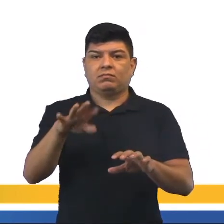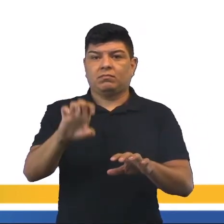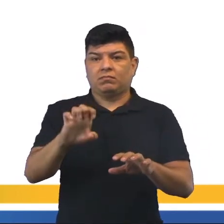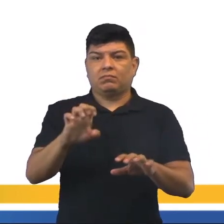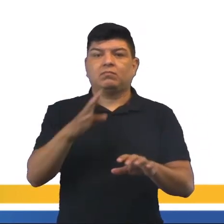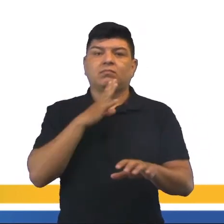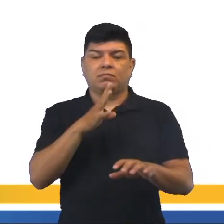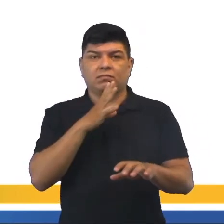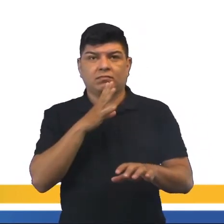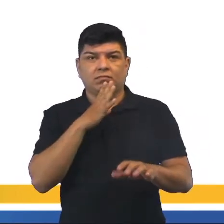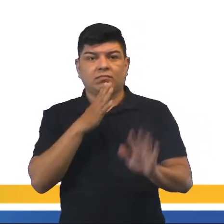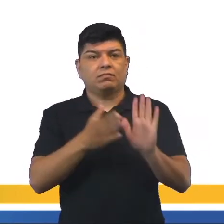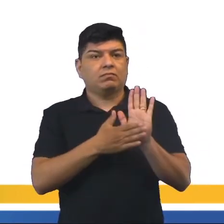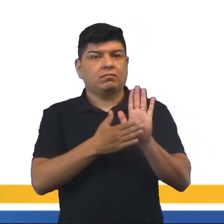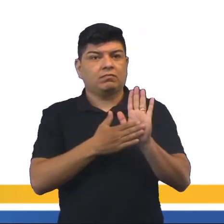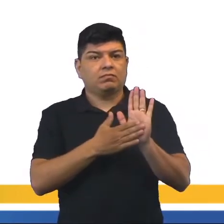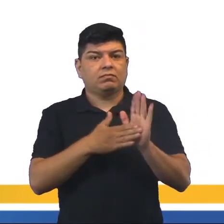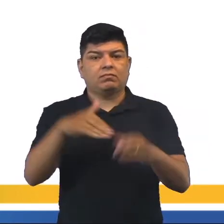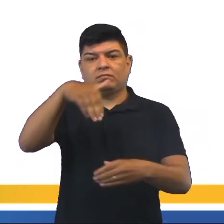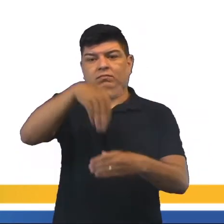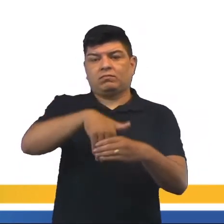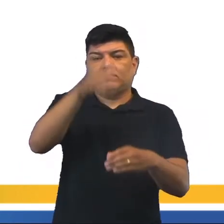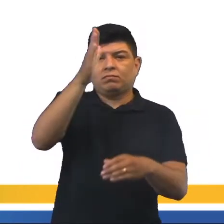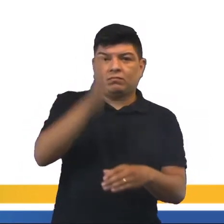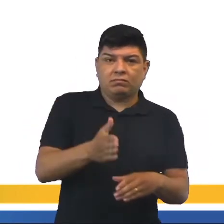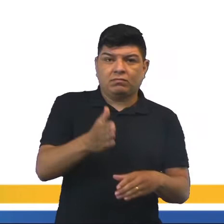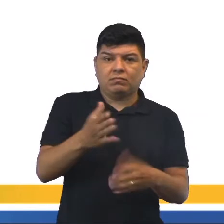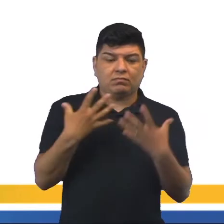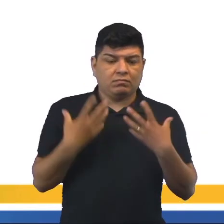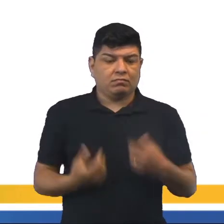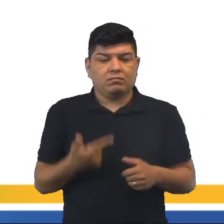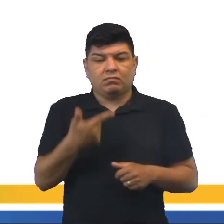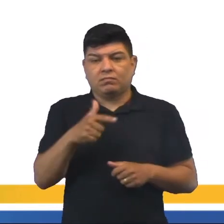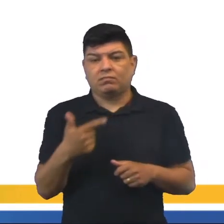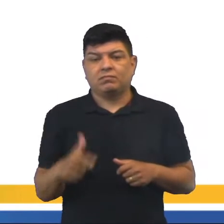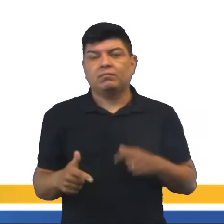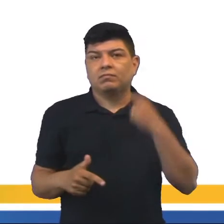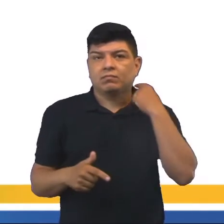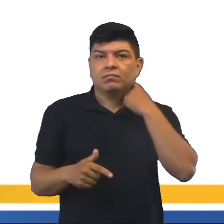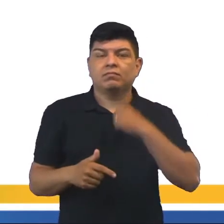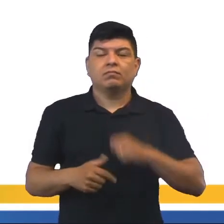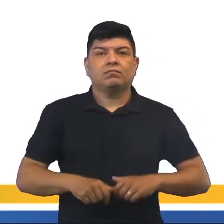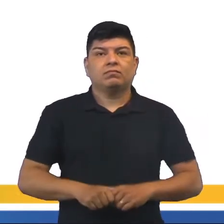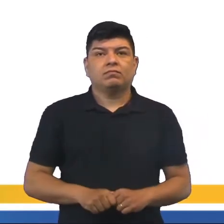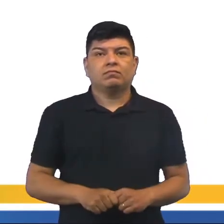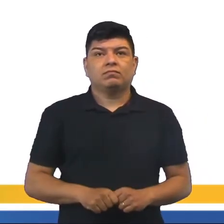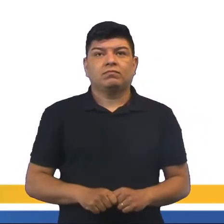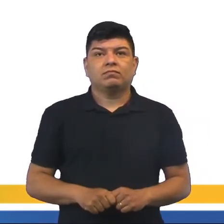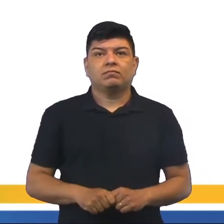ficou conhecida, a proposta do voto direto, acabou não sendo aprovada.